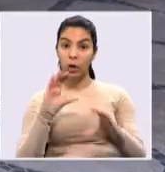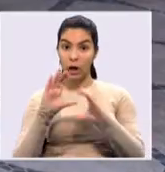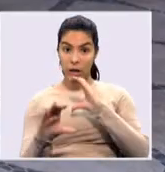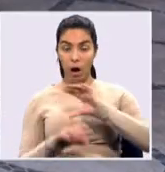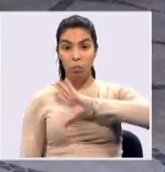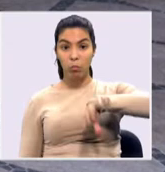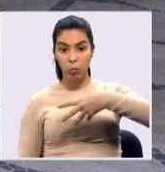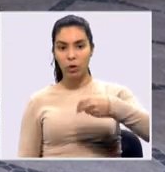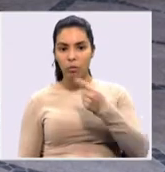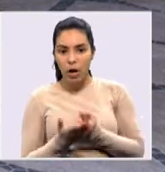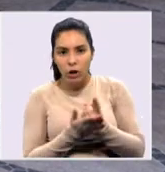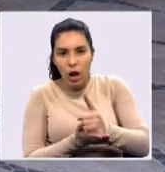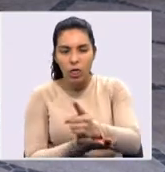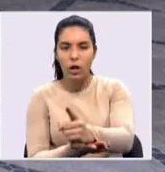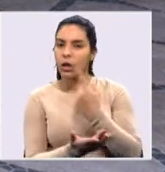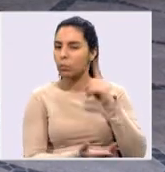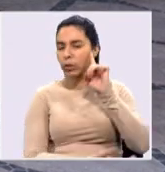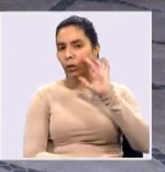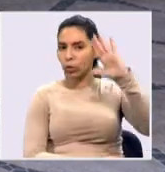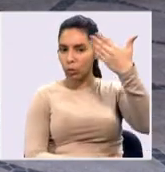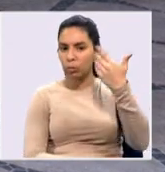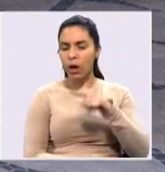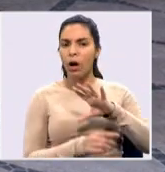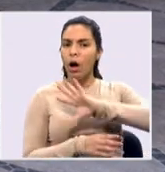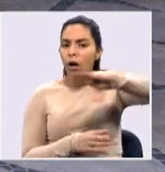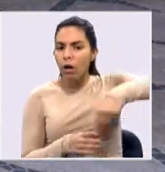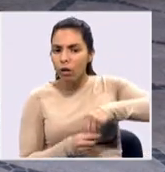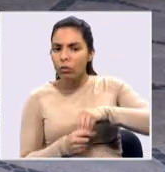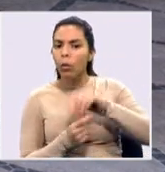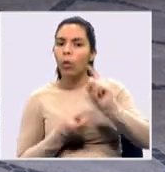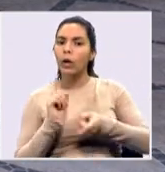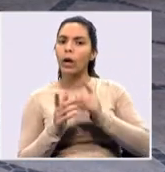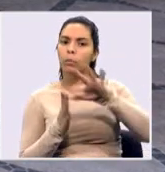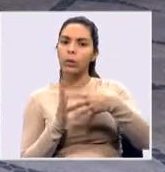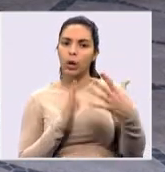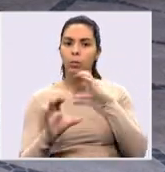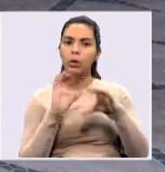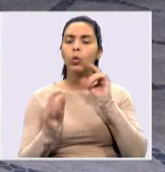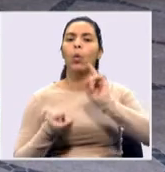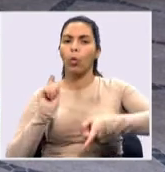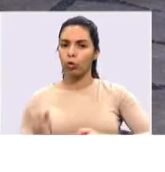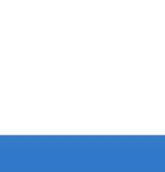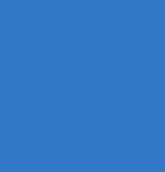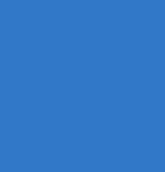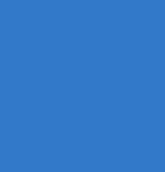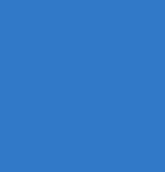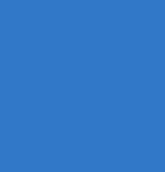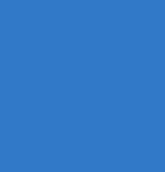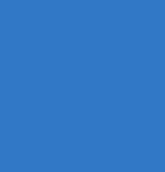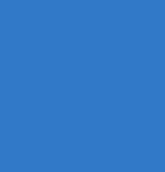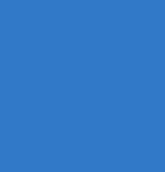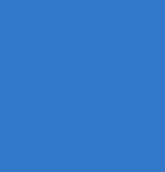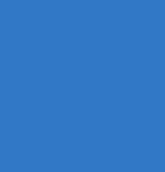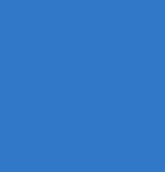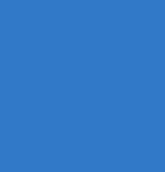No mundo da comunicação, ter uma estratégia é fundamental, mas consegues imaginar o que envolve a construção de um plano de comunicação?